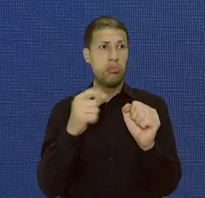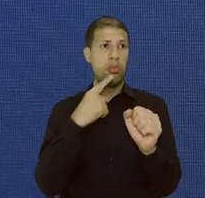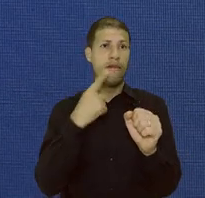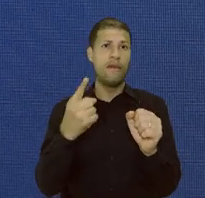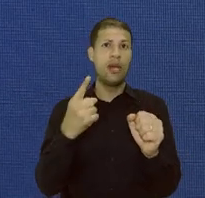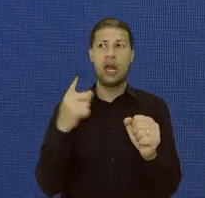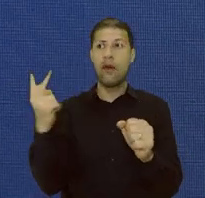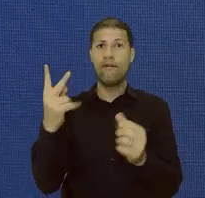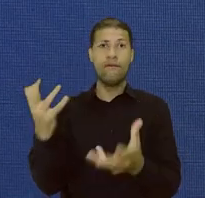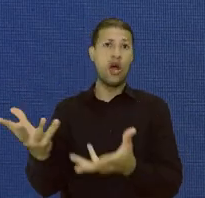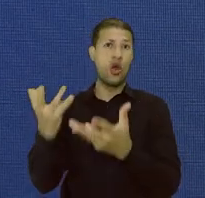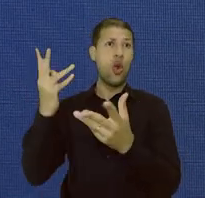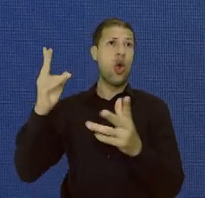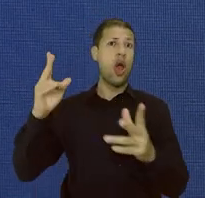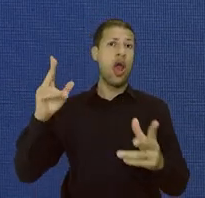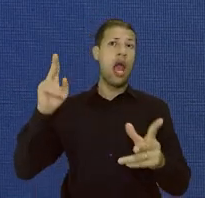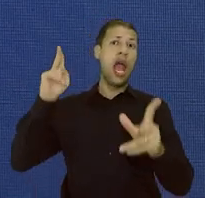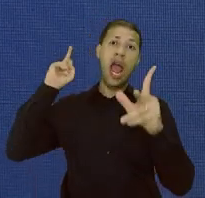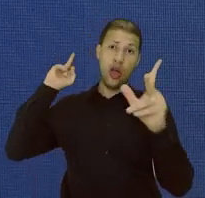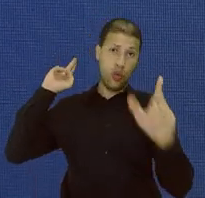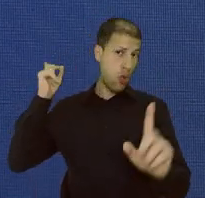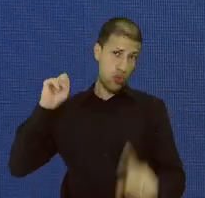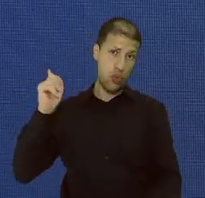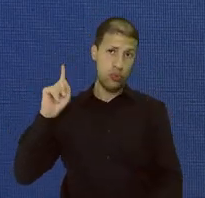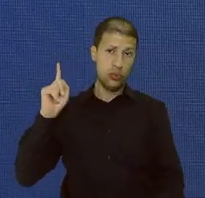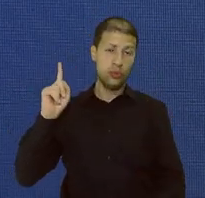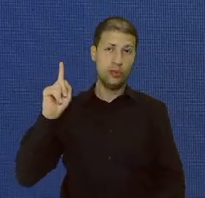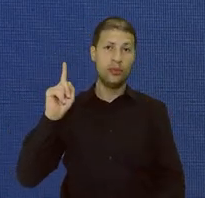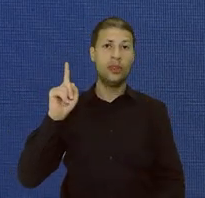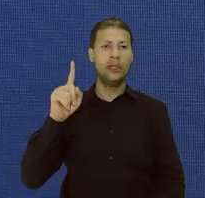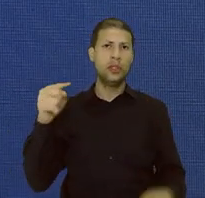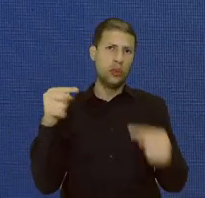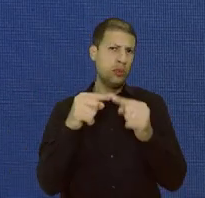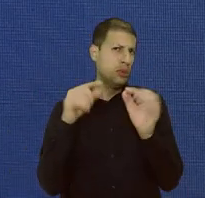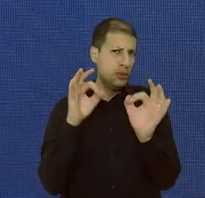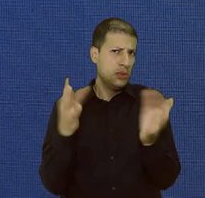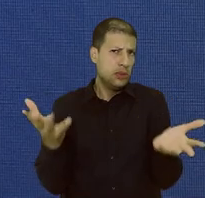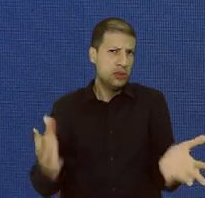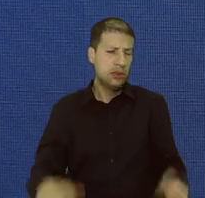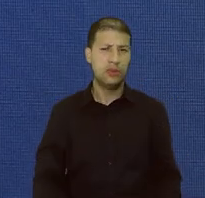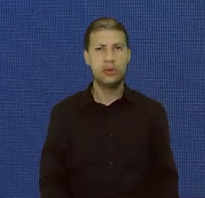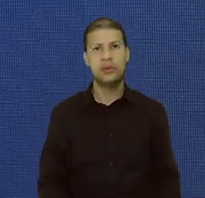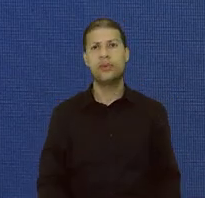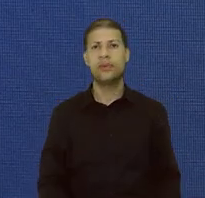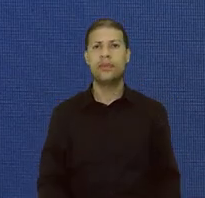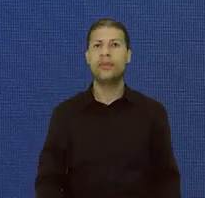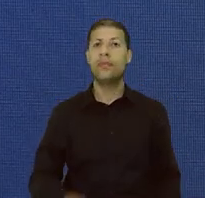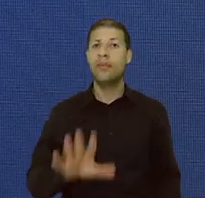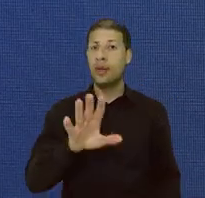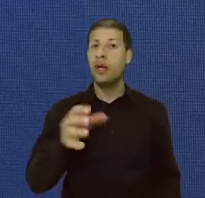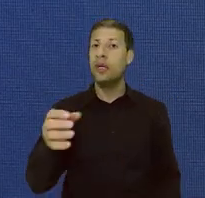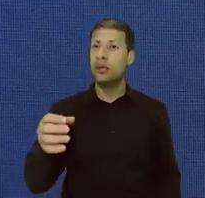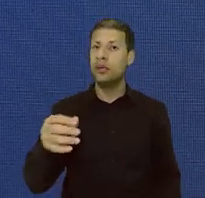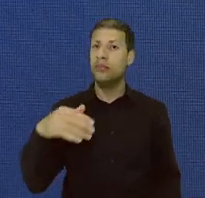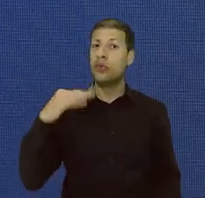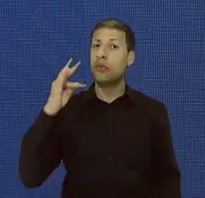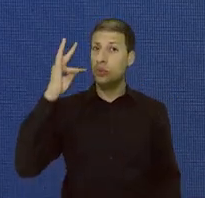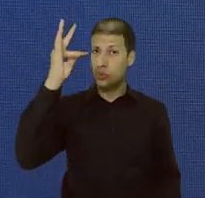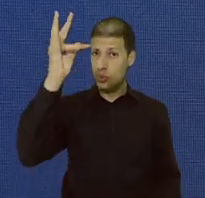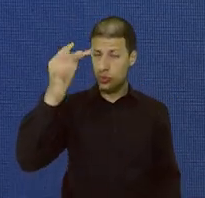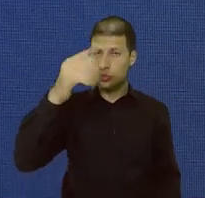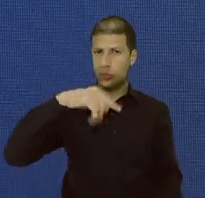é o mesmo que a gente do ano passado e faz sentido mas no longo prazo a gente acredita que essa empresa vai estar